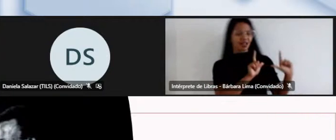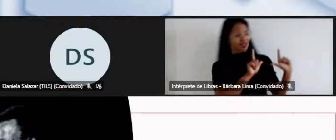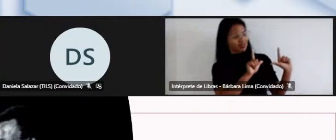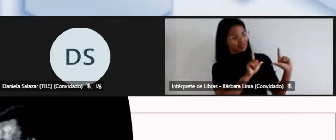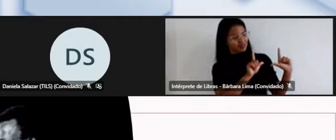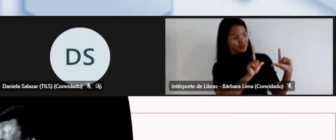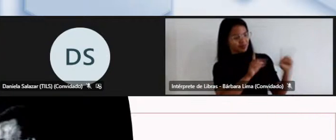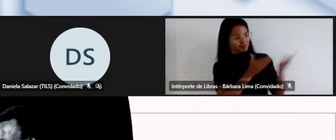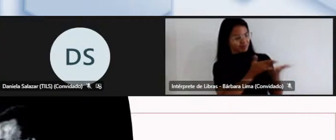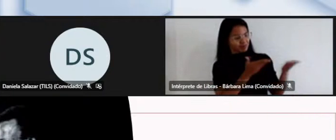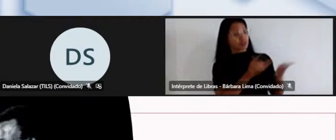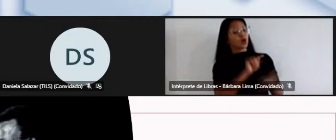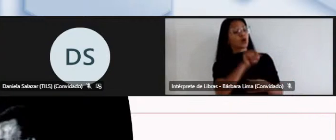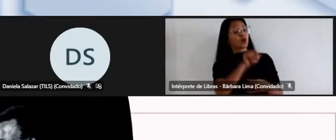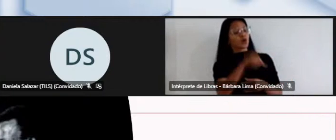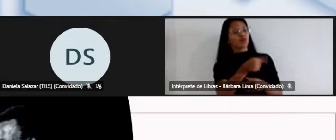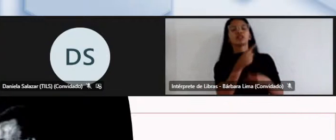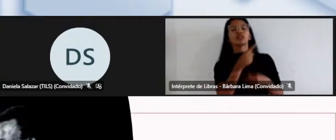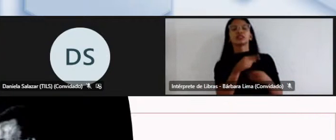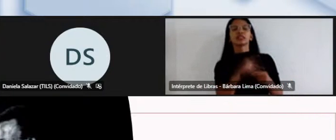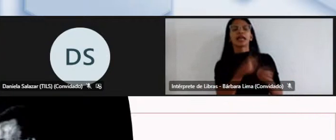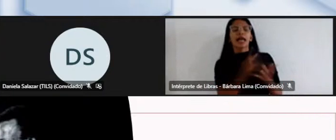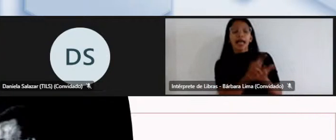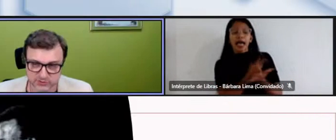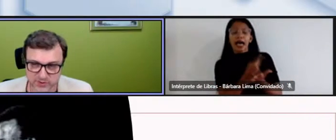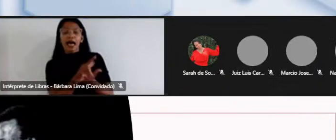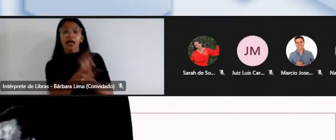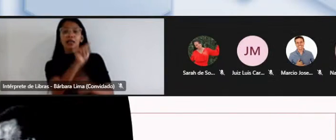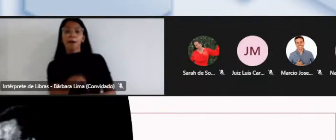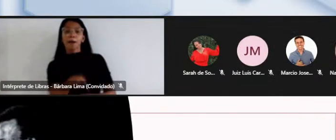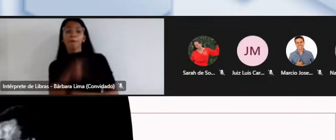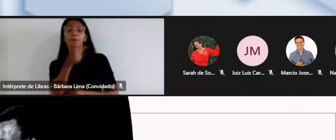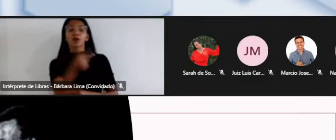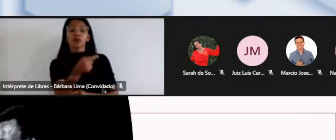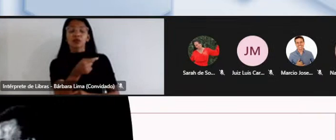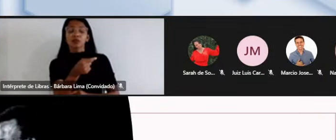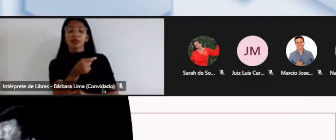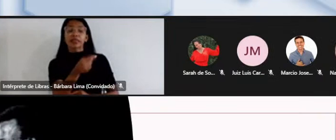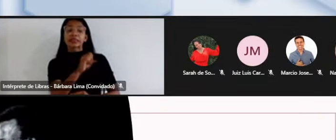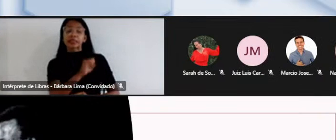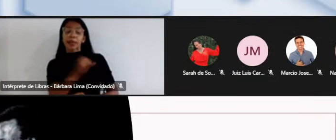errada, é a próxima nota que você tocará que determina se isso é bom ou ruim.